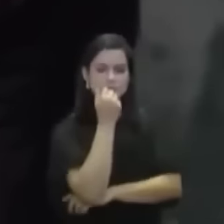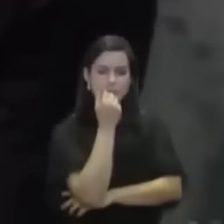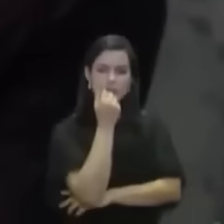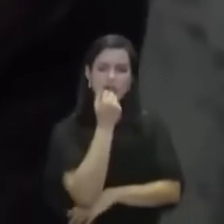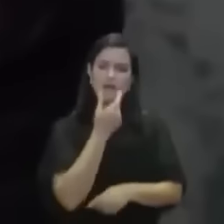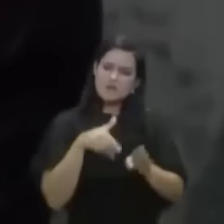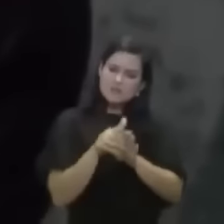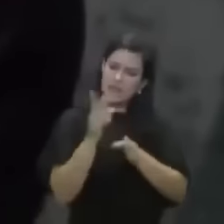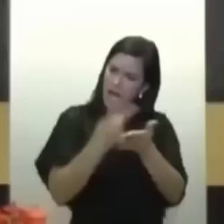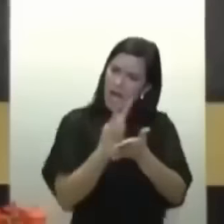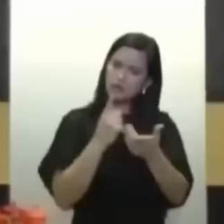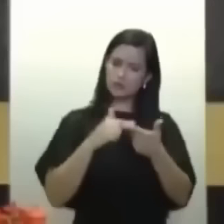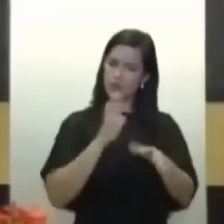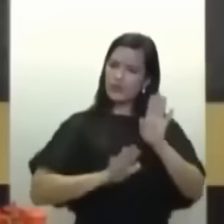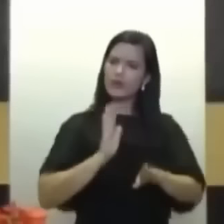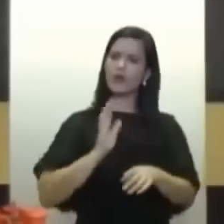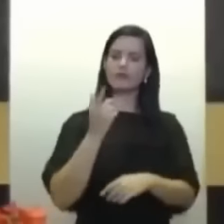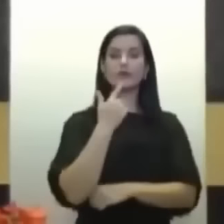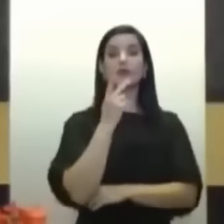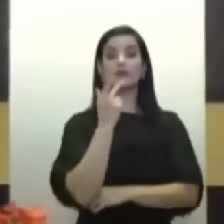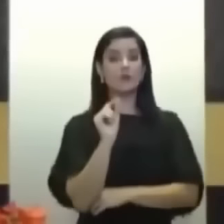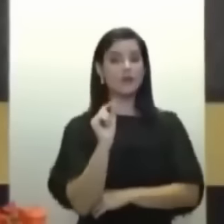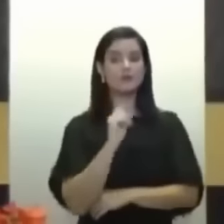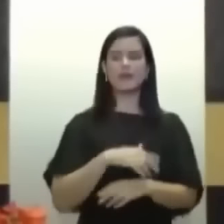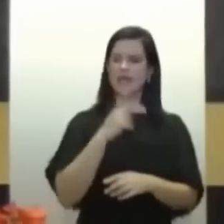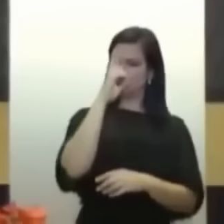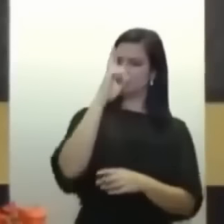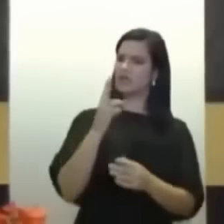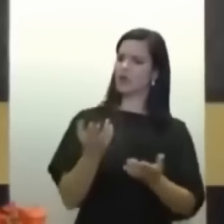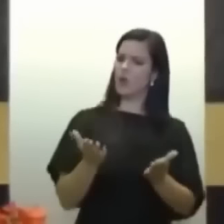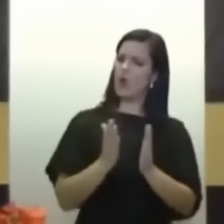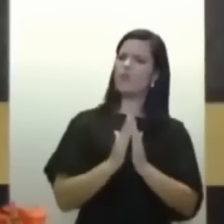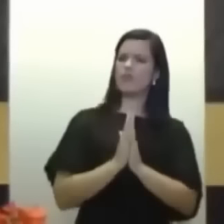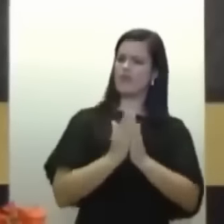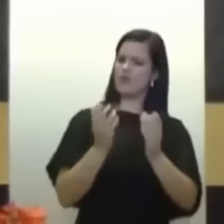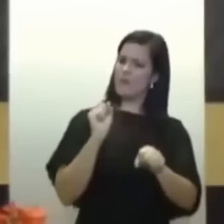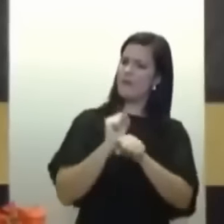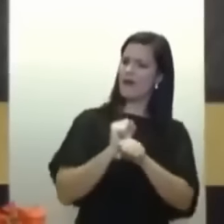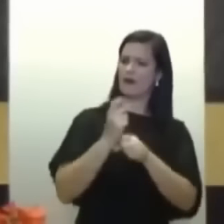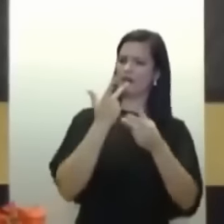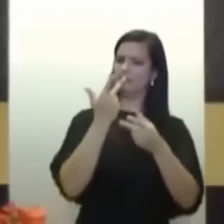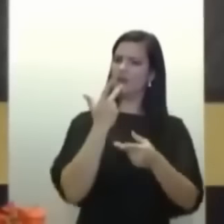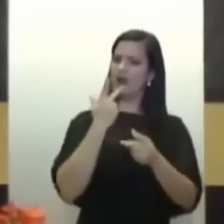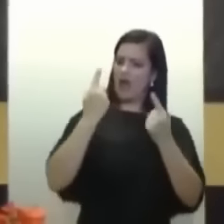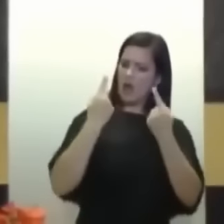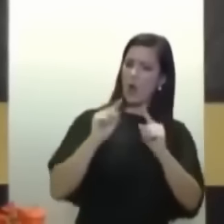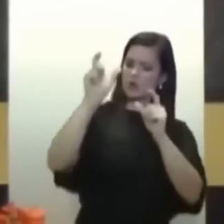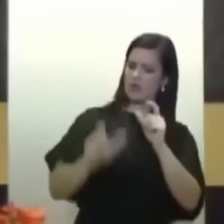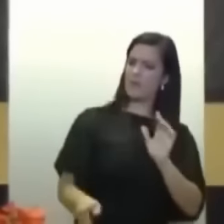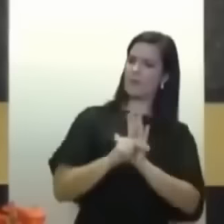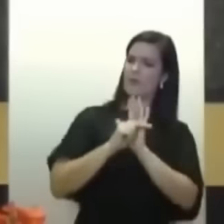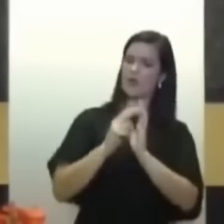a repreender a Jesus. Disse: Senhor, tem compaixão de ti, isso de modo